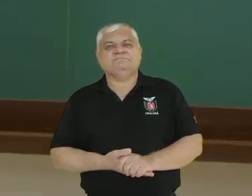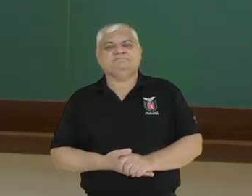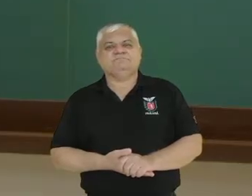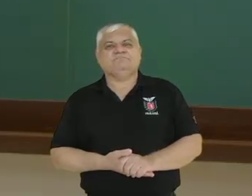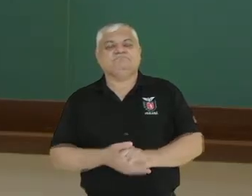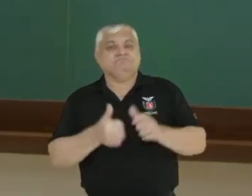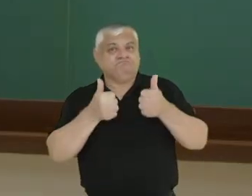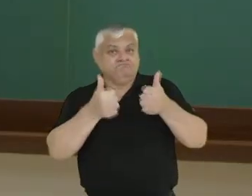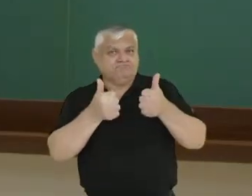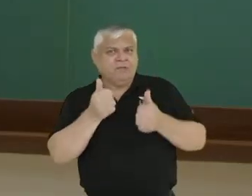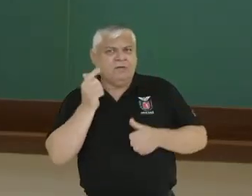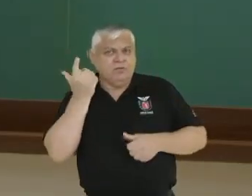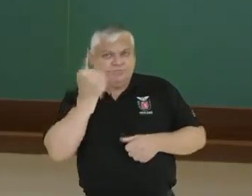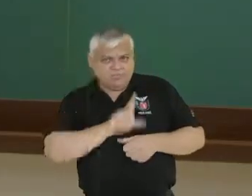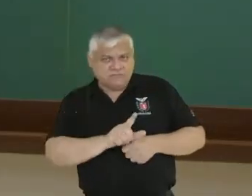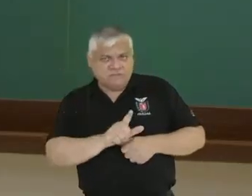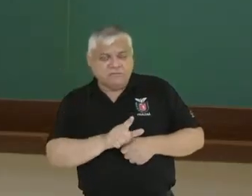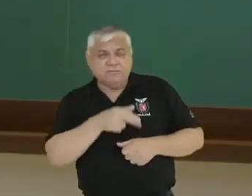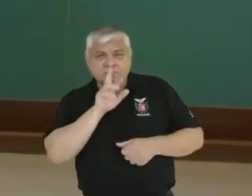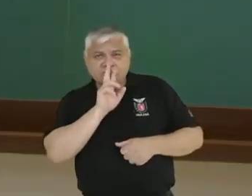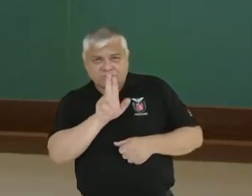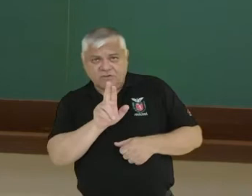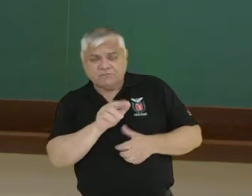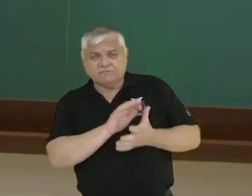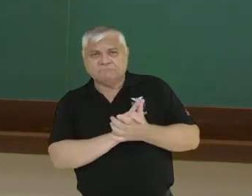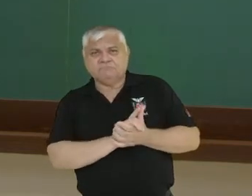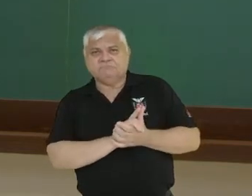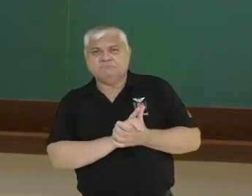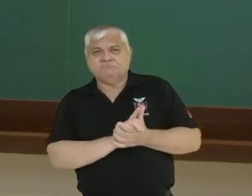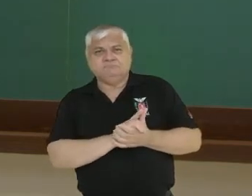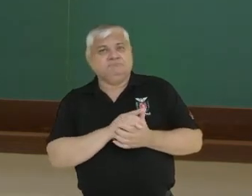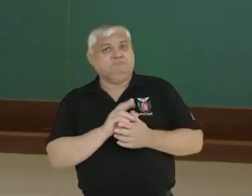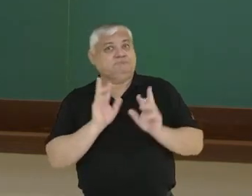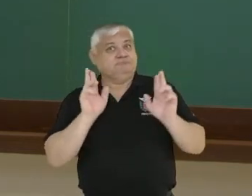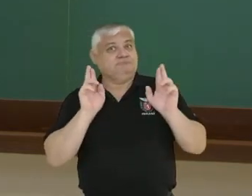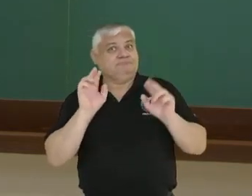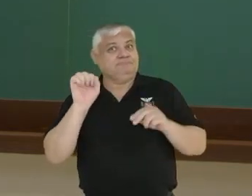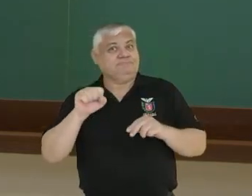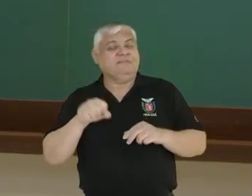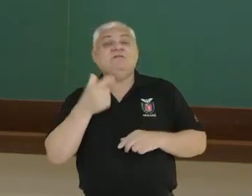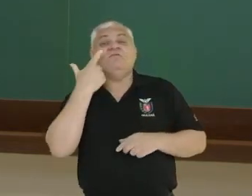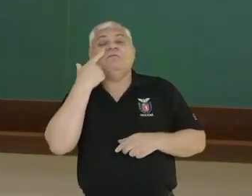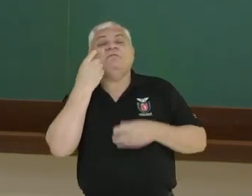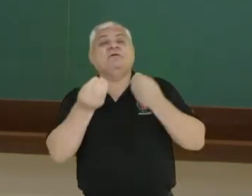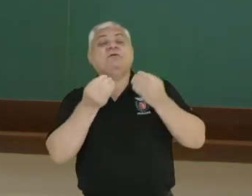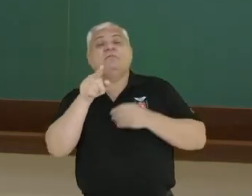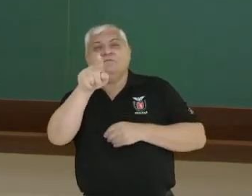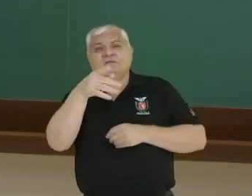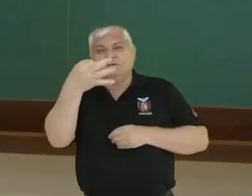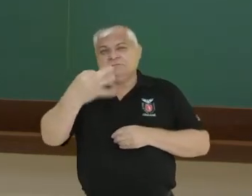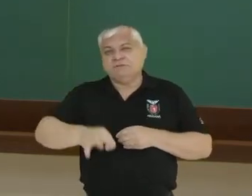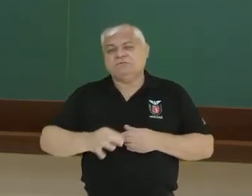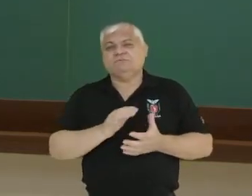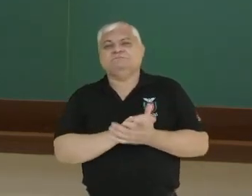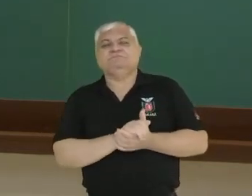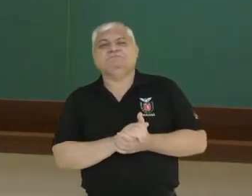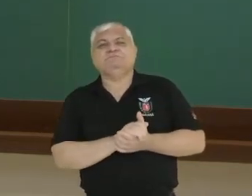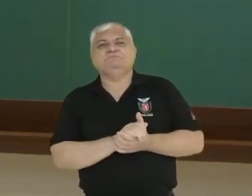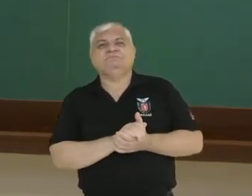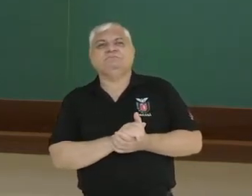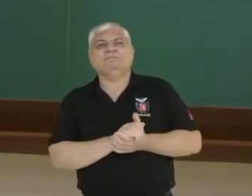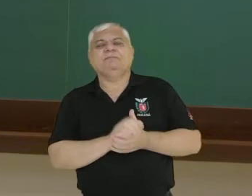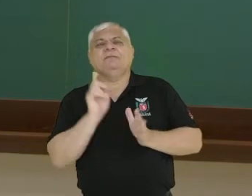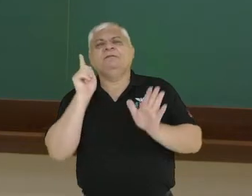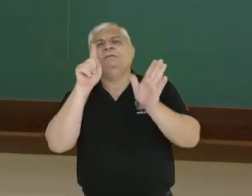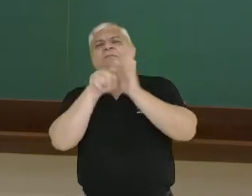Legal, e aí? Você conseguiu responder? Espero que sim. Vamos conferir juntos se você acertou? Vamos lá então, eu